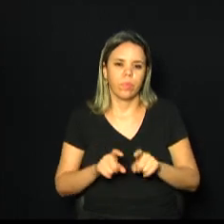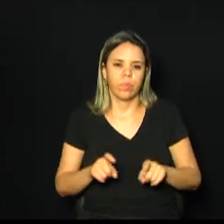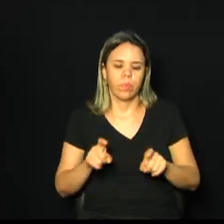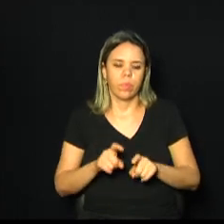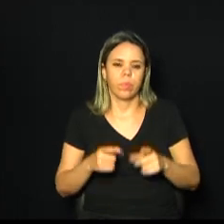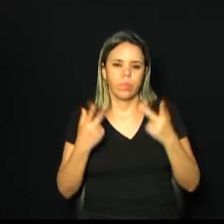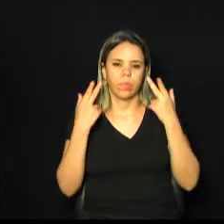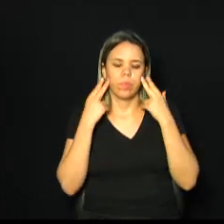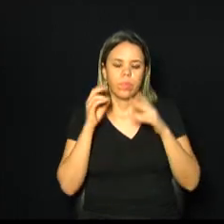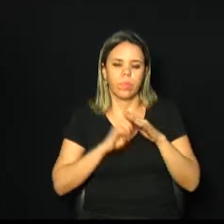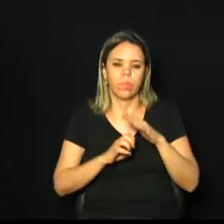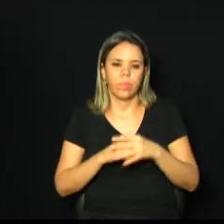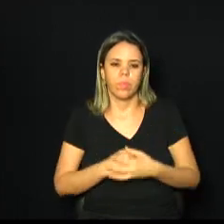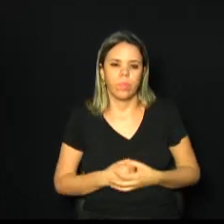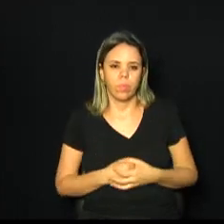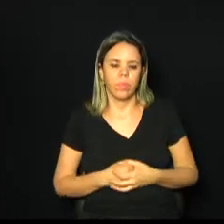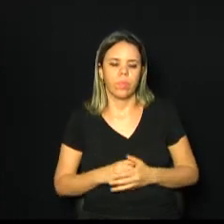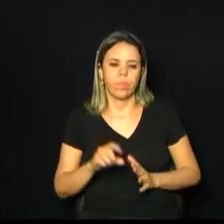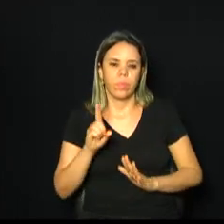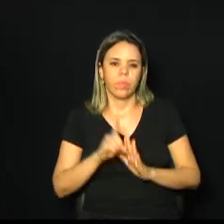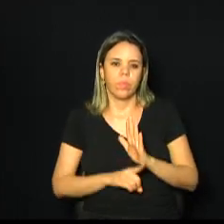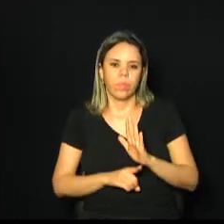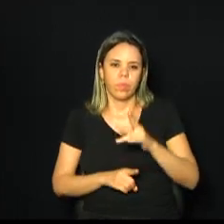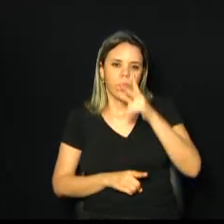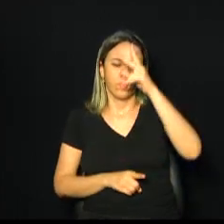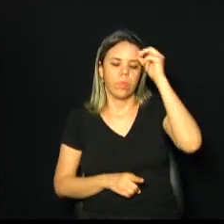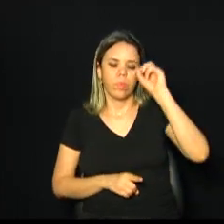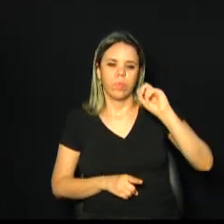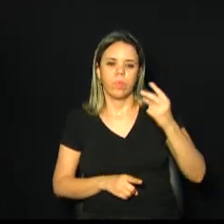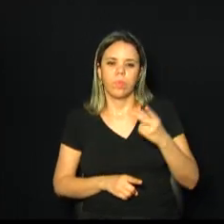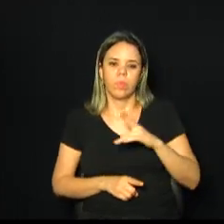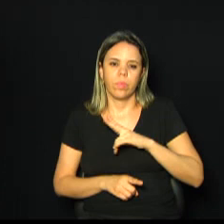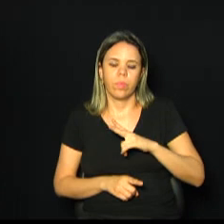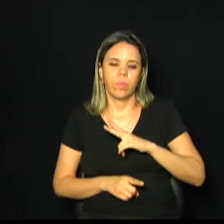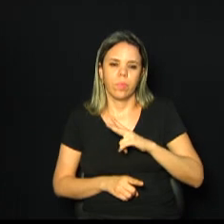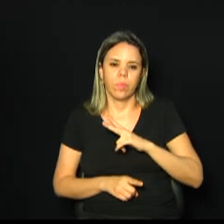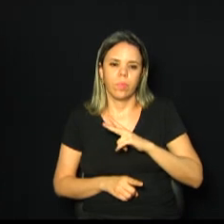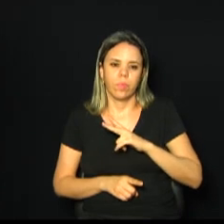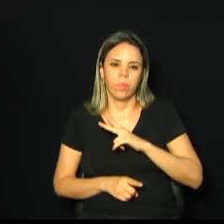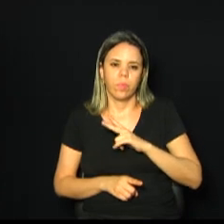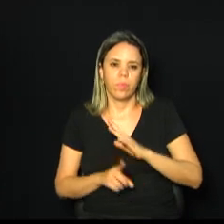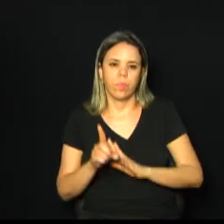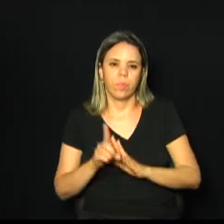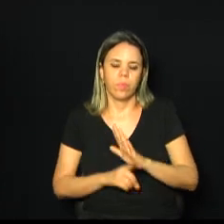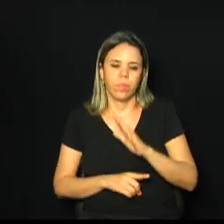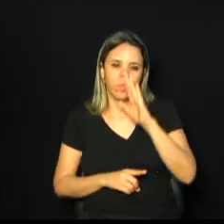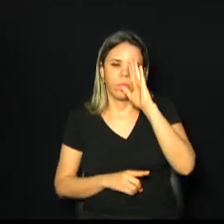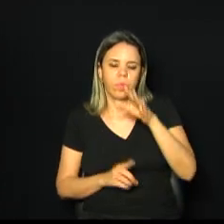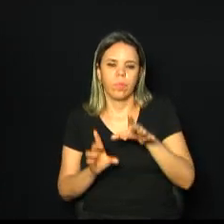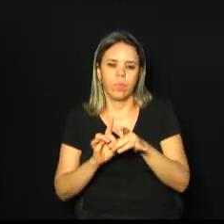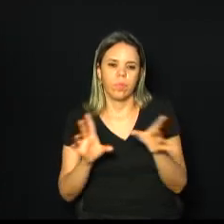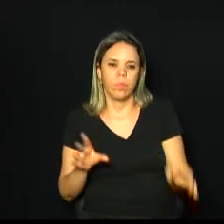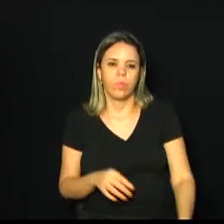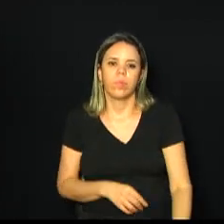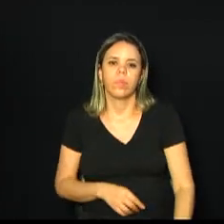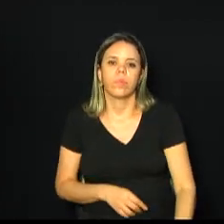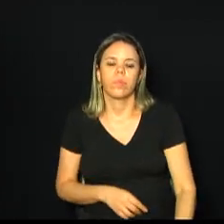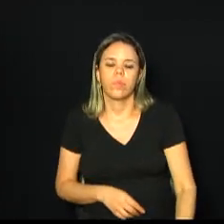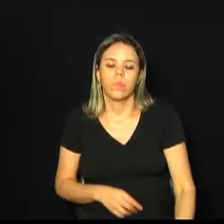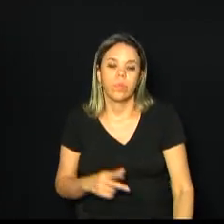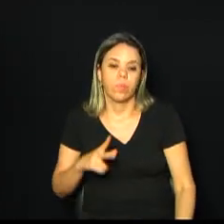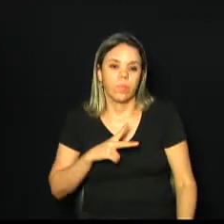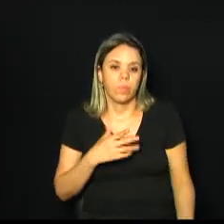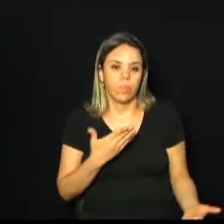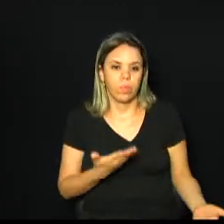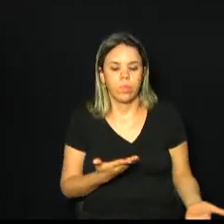ou pessoa jurídica, de direito público ou direito privado, proteger os direitos fundamentais de liberdade e de privacidade